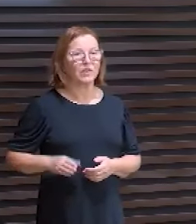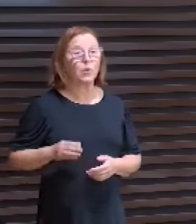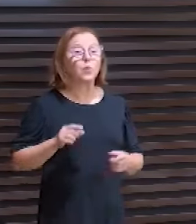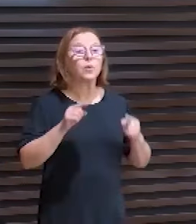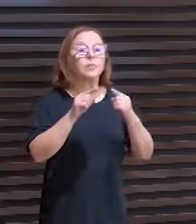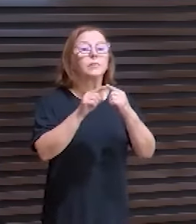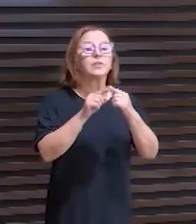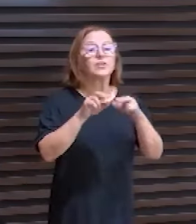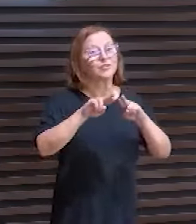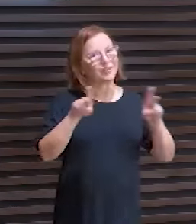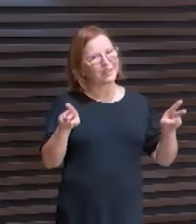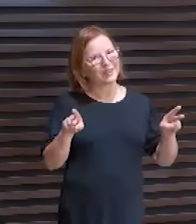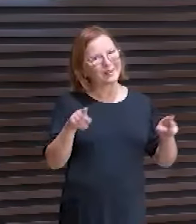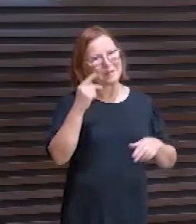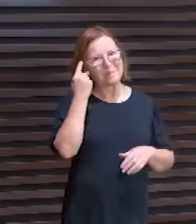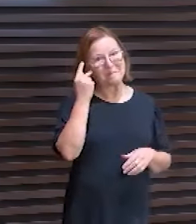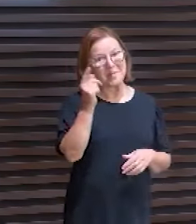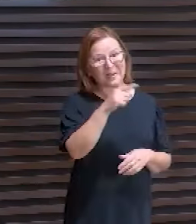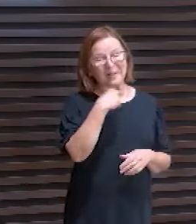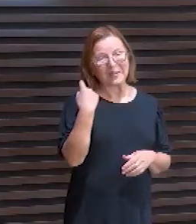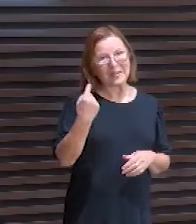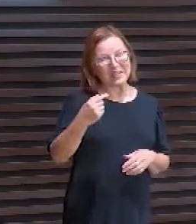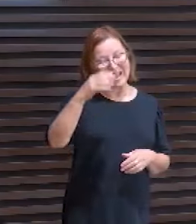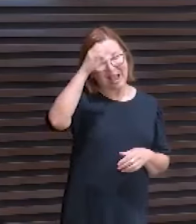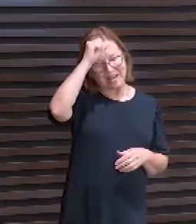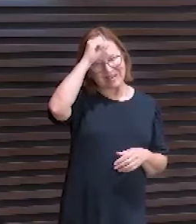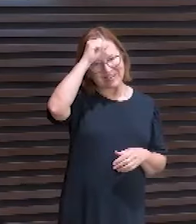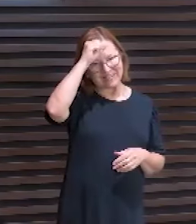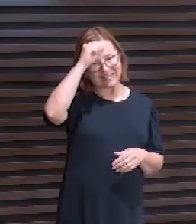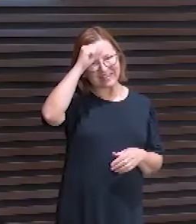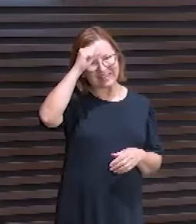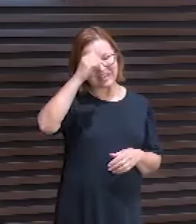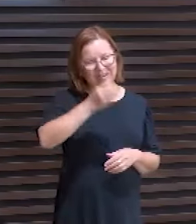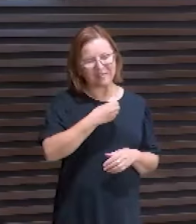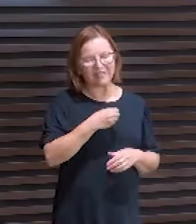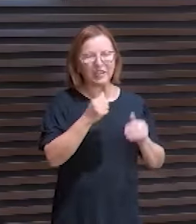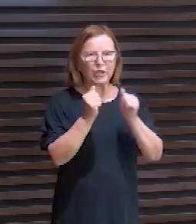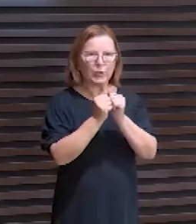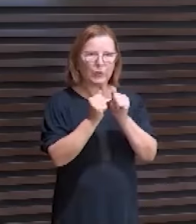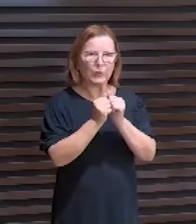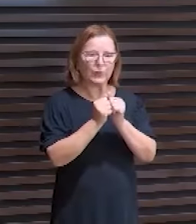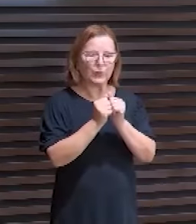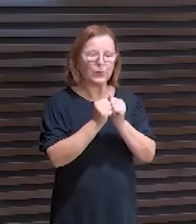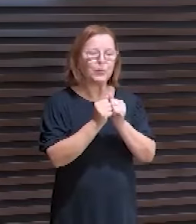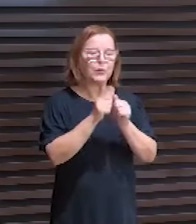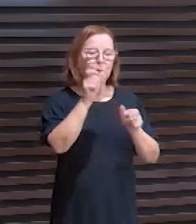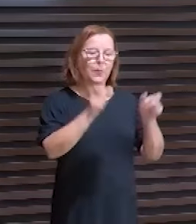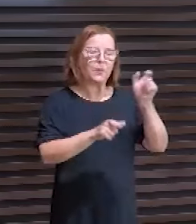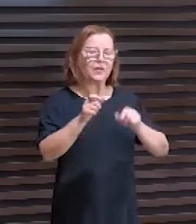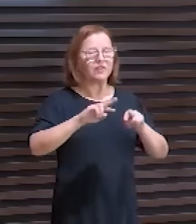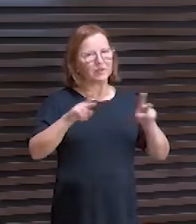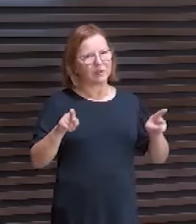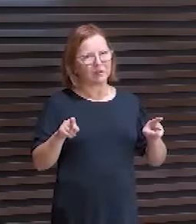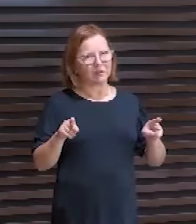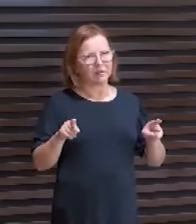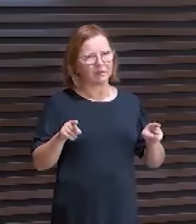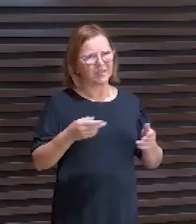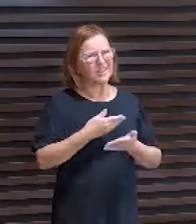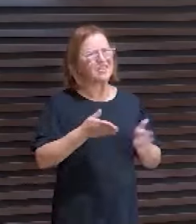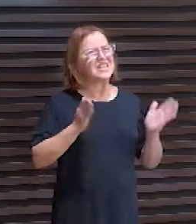saber conviver aprender a conviver com os diferentes vocês Já pensaram se todo mundo fosse